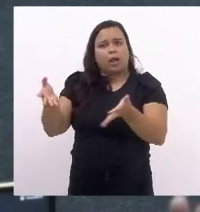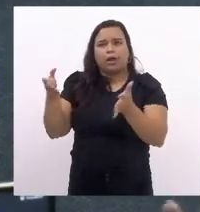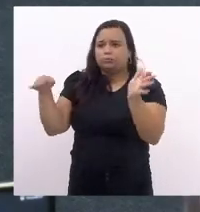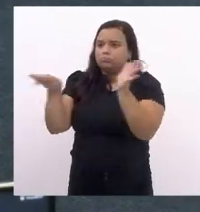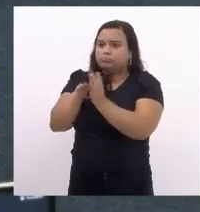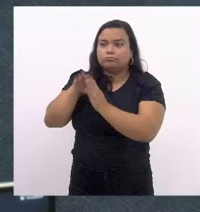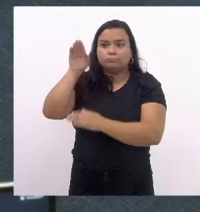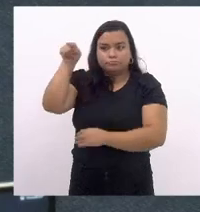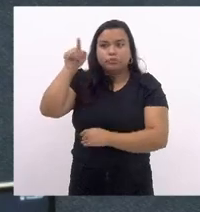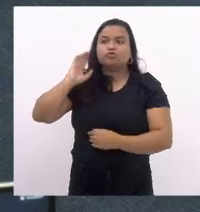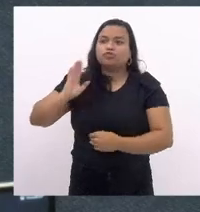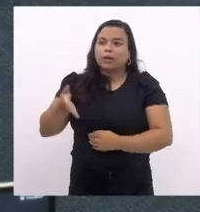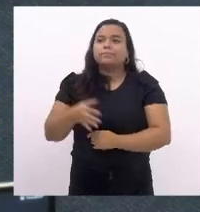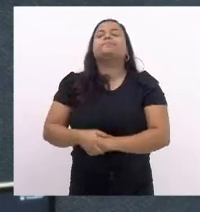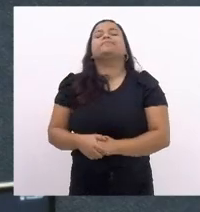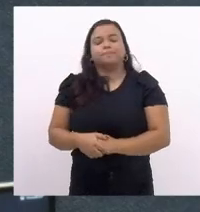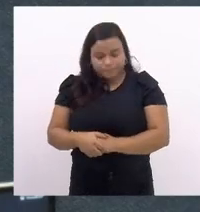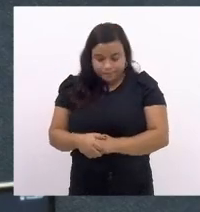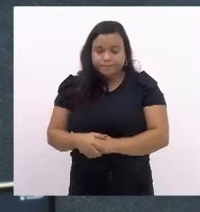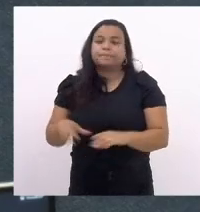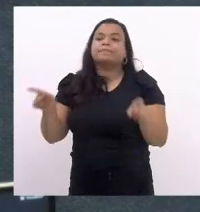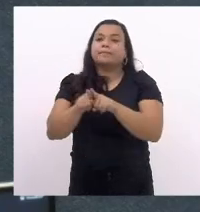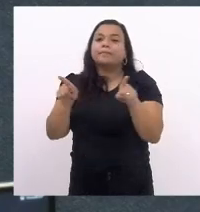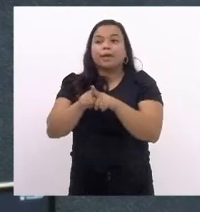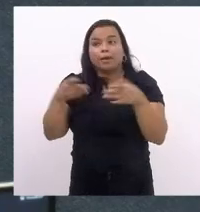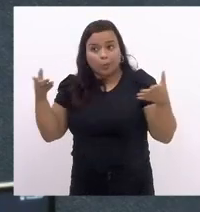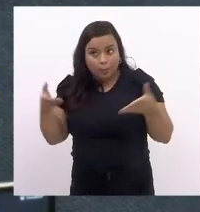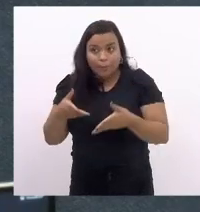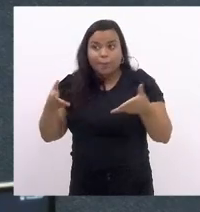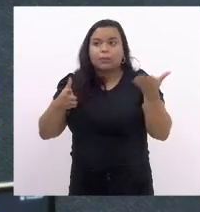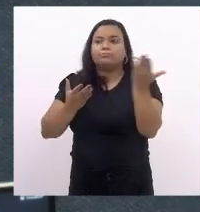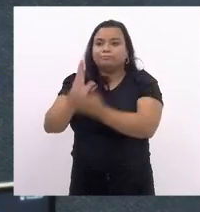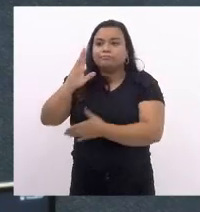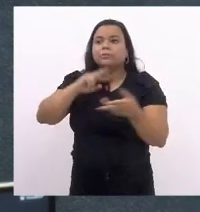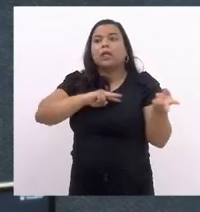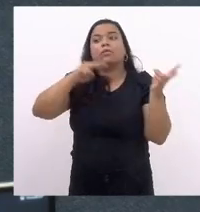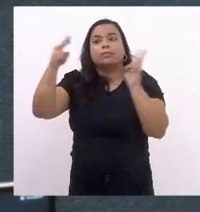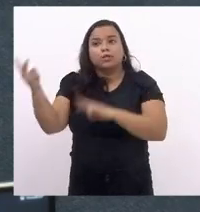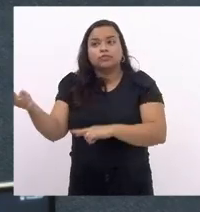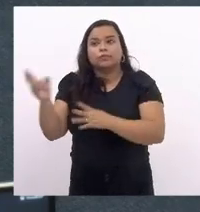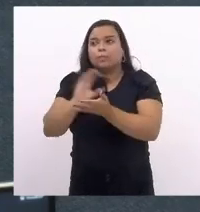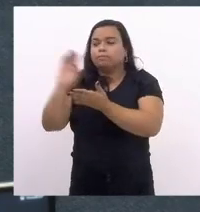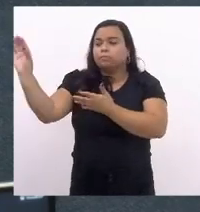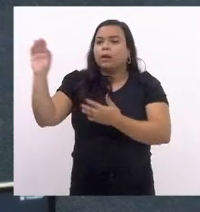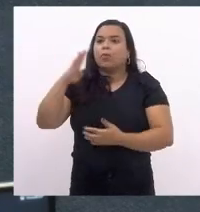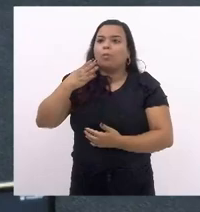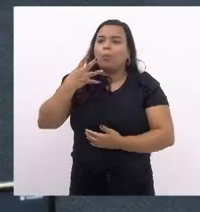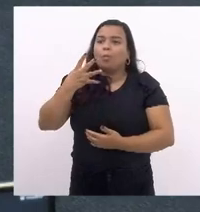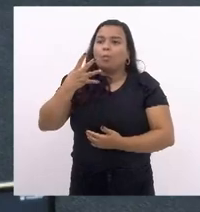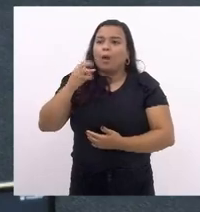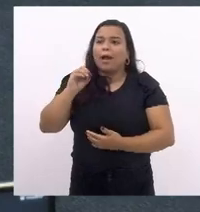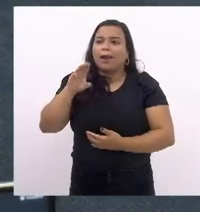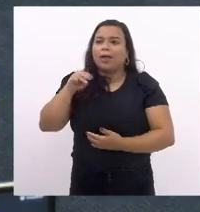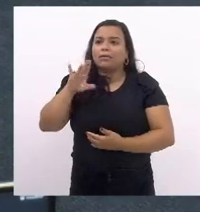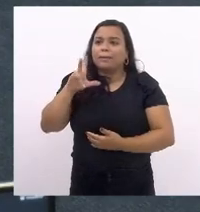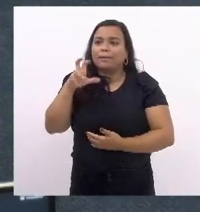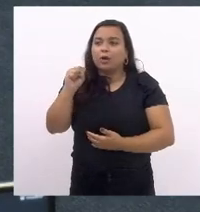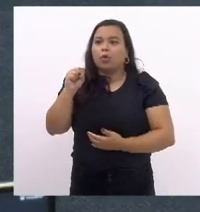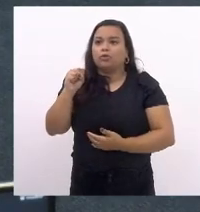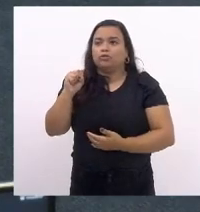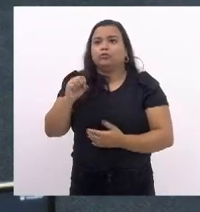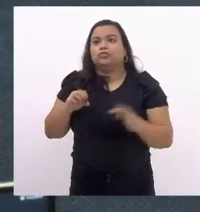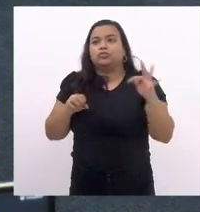Petrópolis. Agora aprovamos a transferência, Jair, de um montante de 40 milhões de reais para o